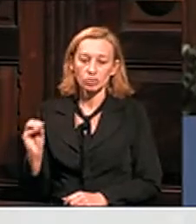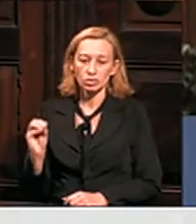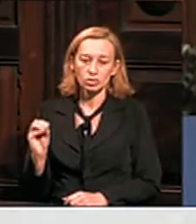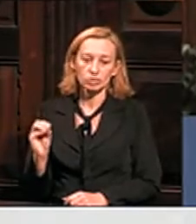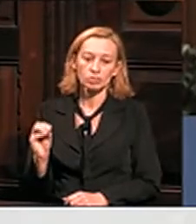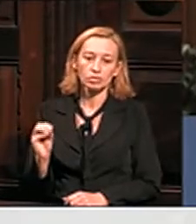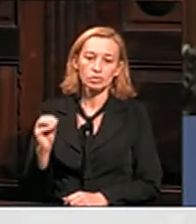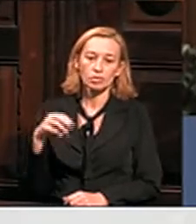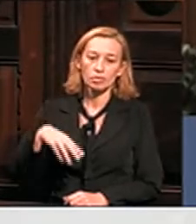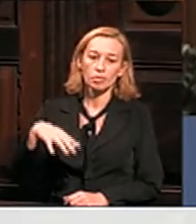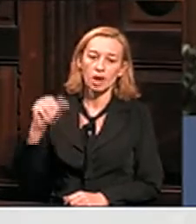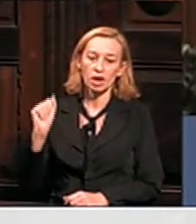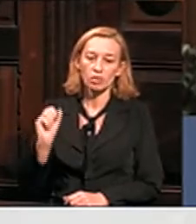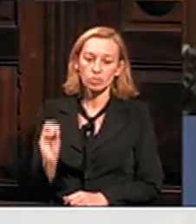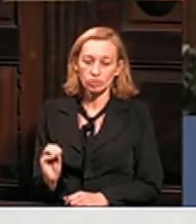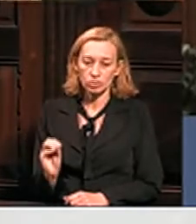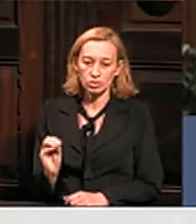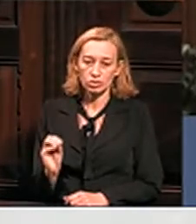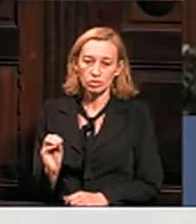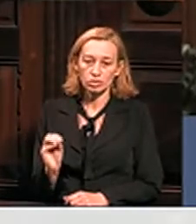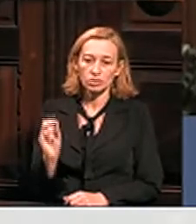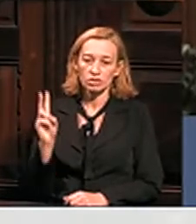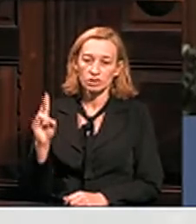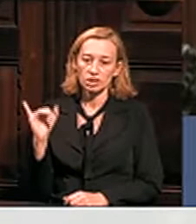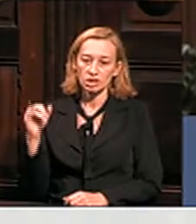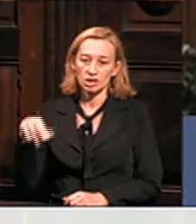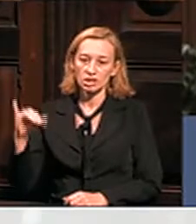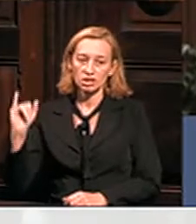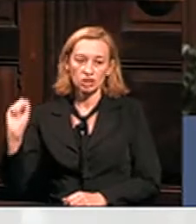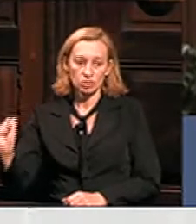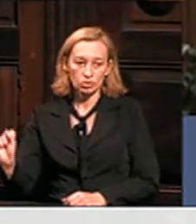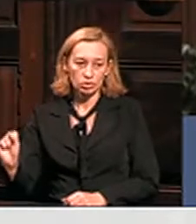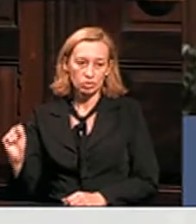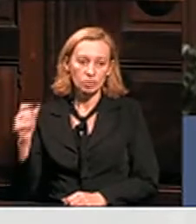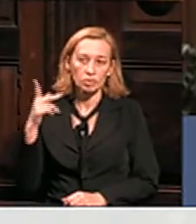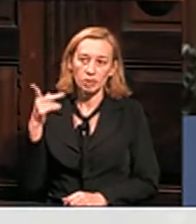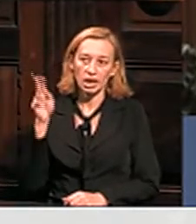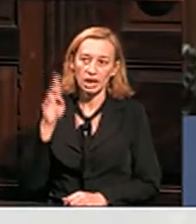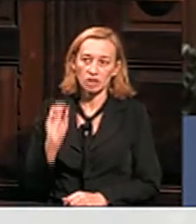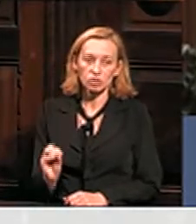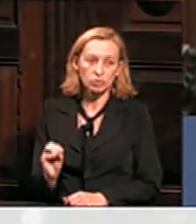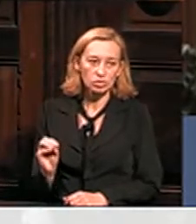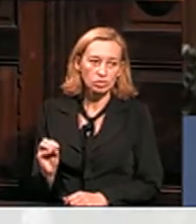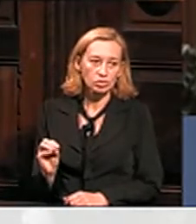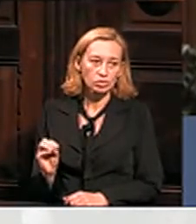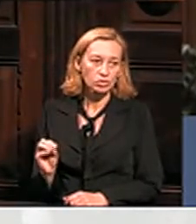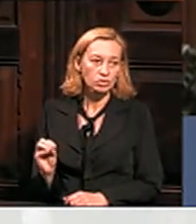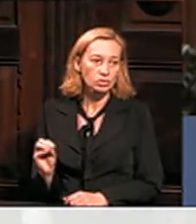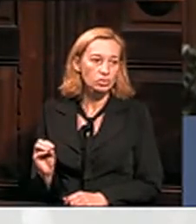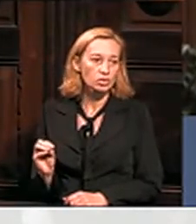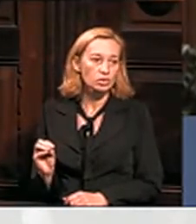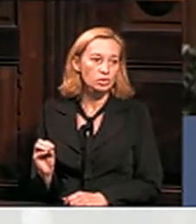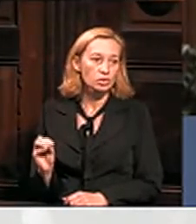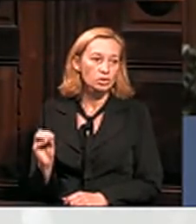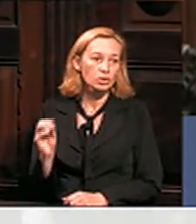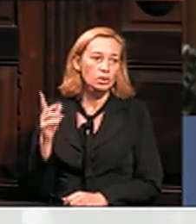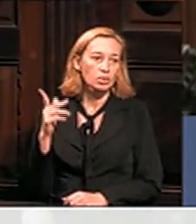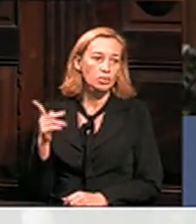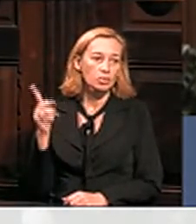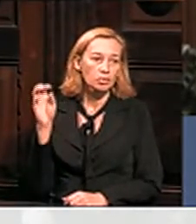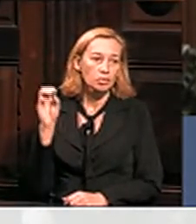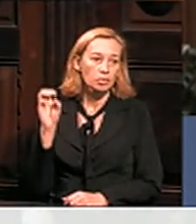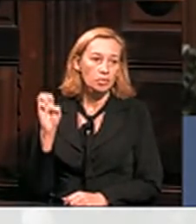Miller. Marcos Vinícius. Pedro Augusto. Pedro